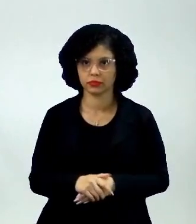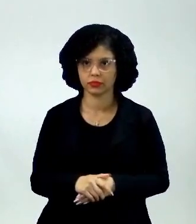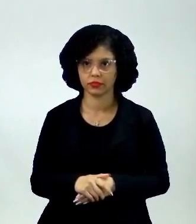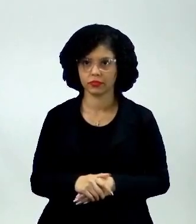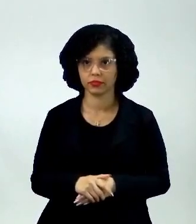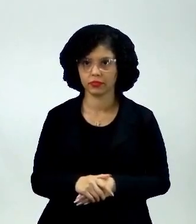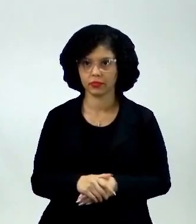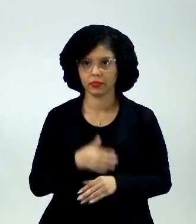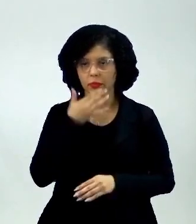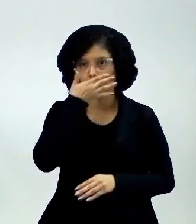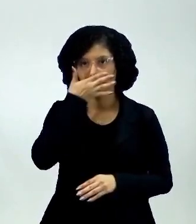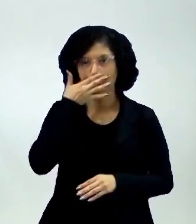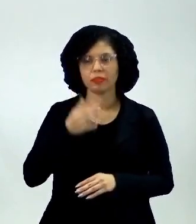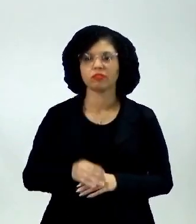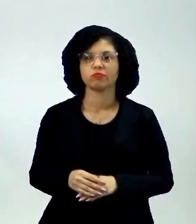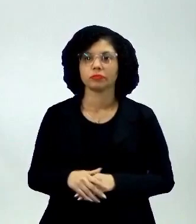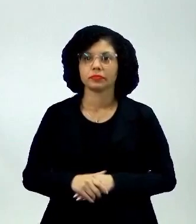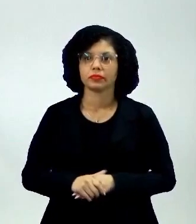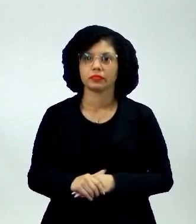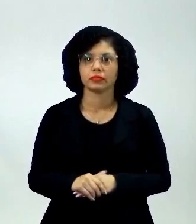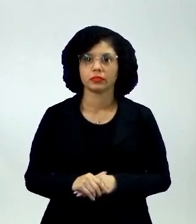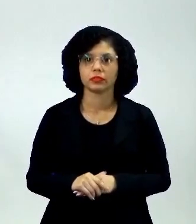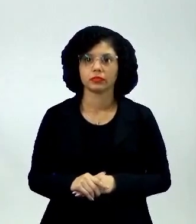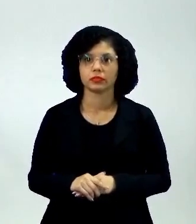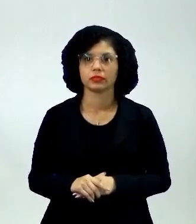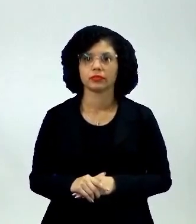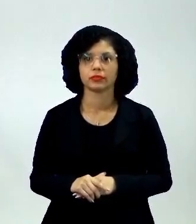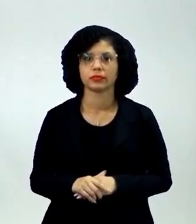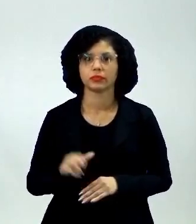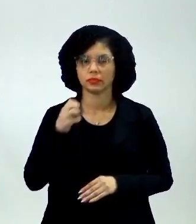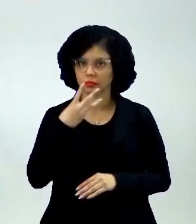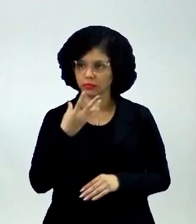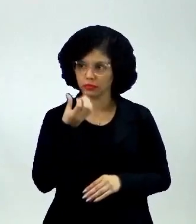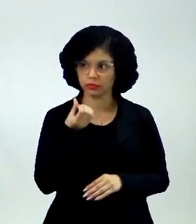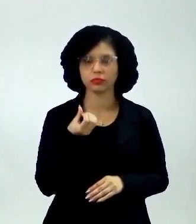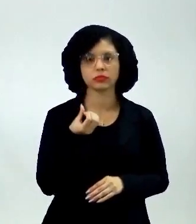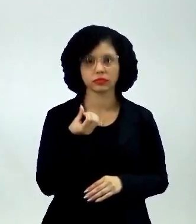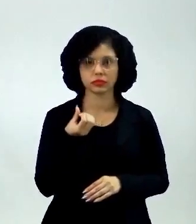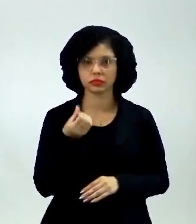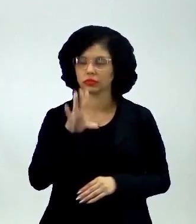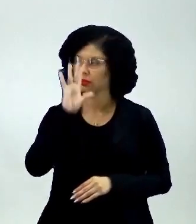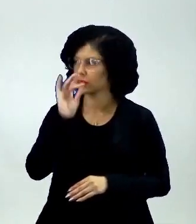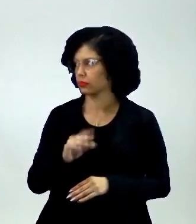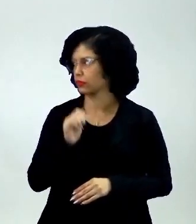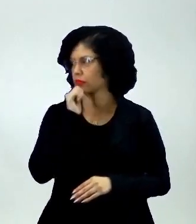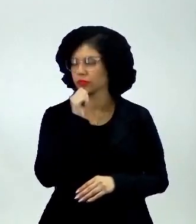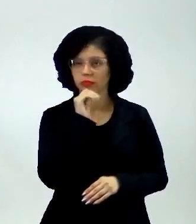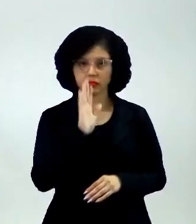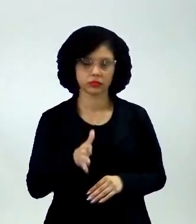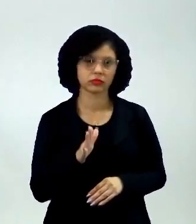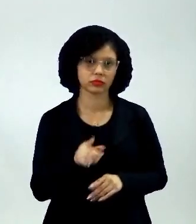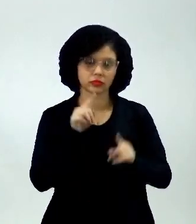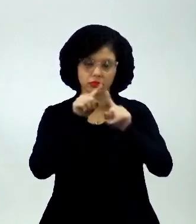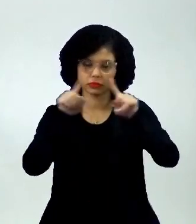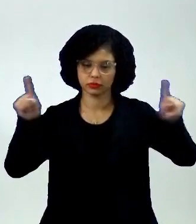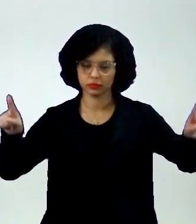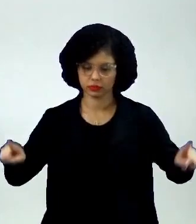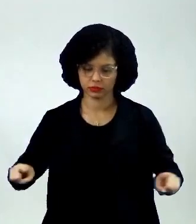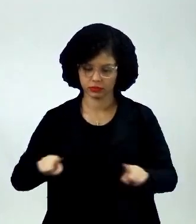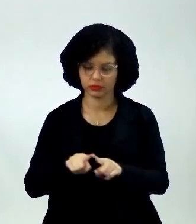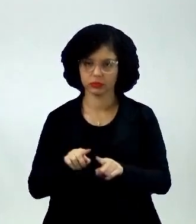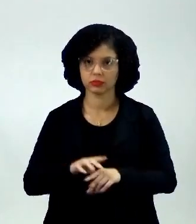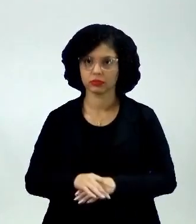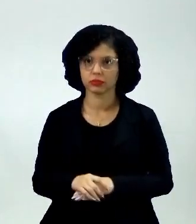assim, significa que vai dar 36 quadradinhos aqui. Já no retângulo,